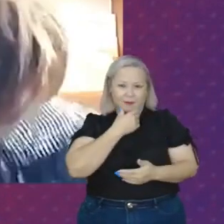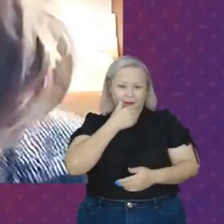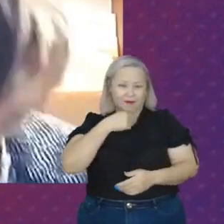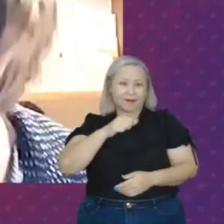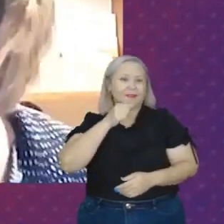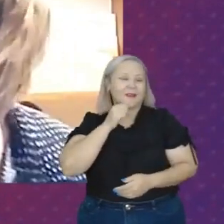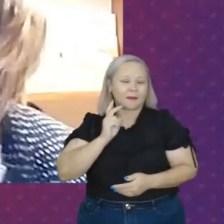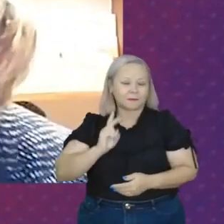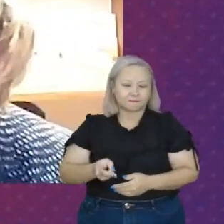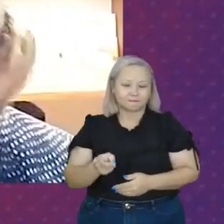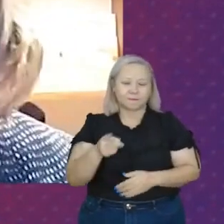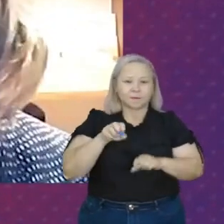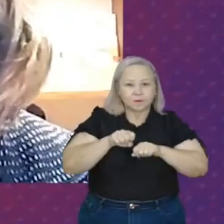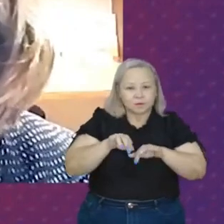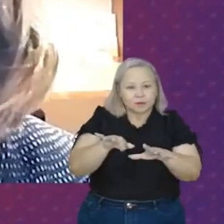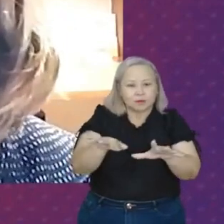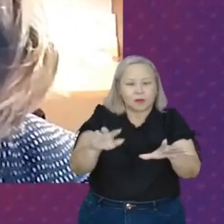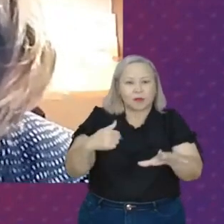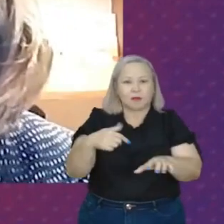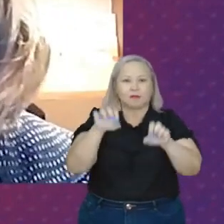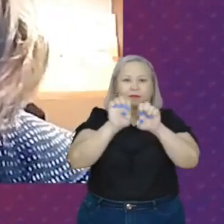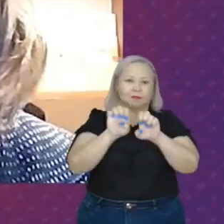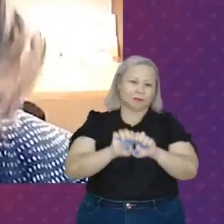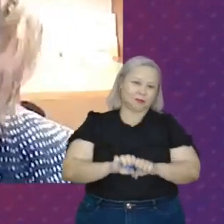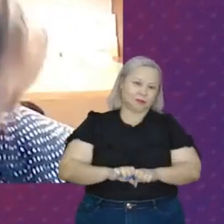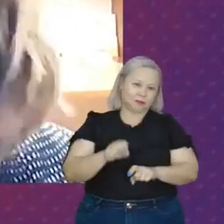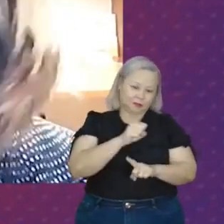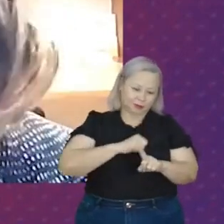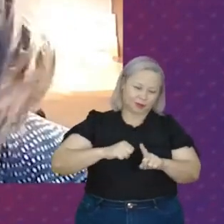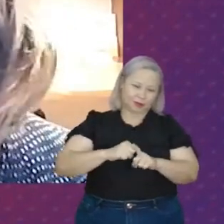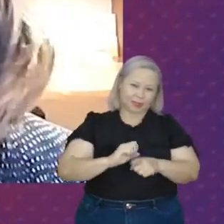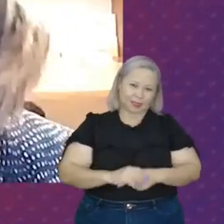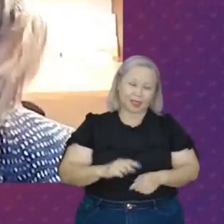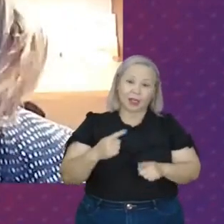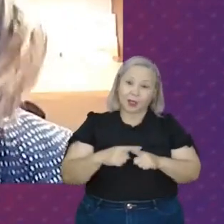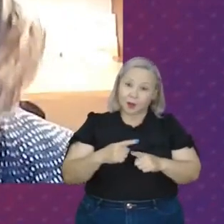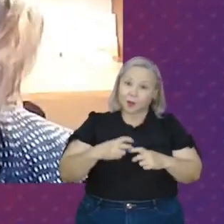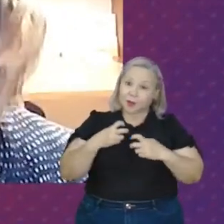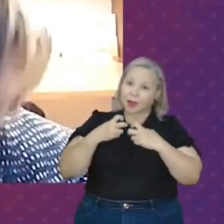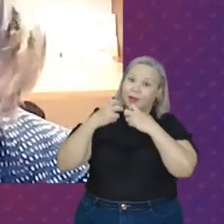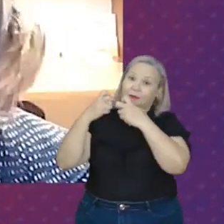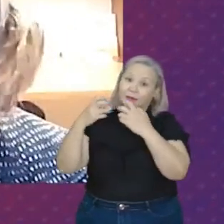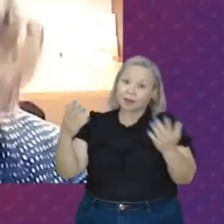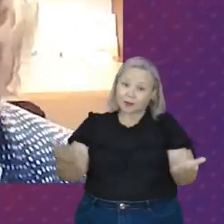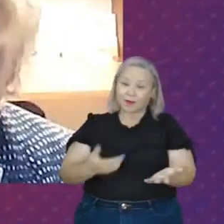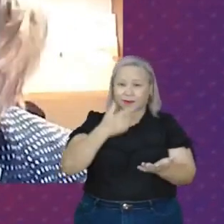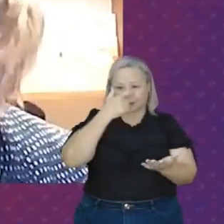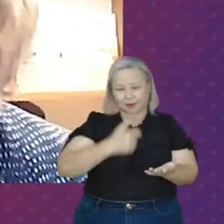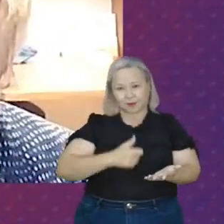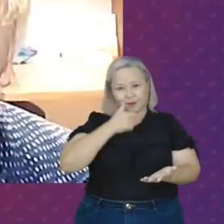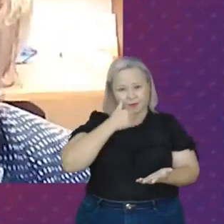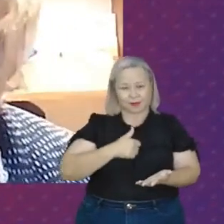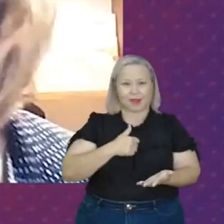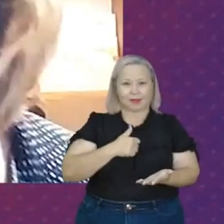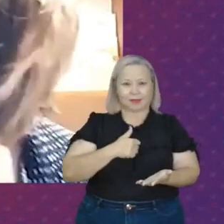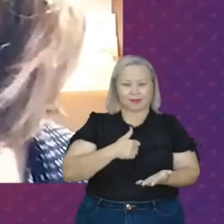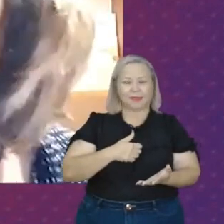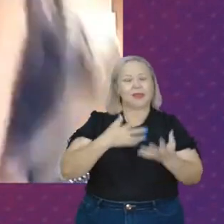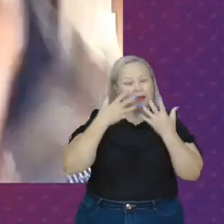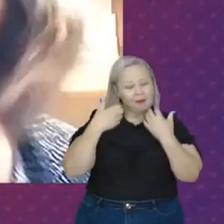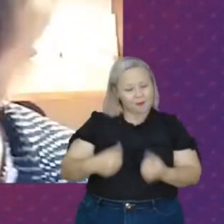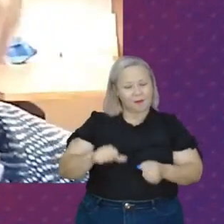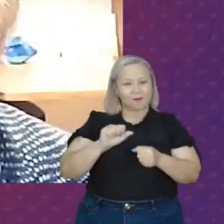ainda permeiam as nossas estruturas sociais. Porque, ora bolas, somos mulheres e vamos